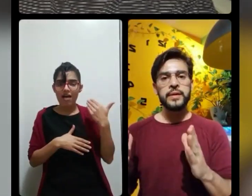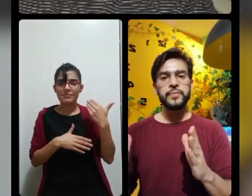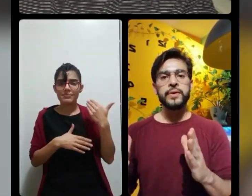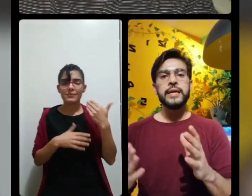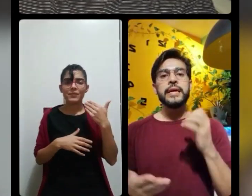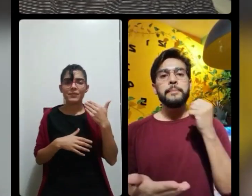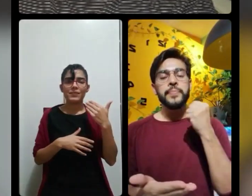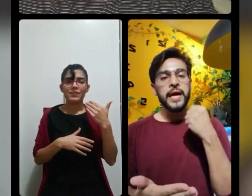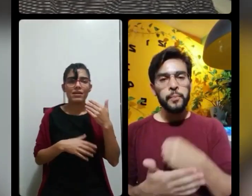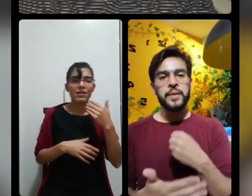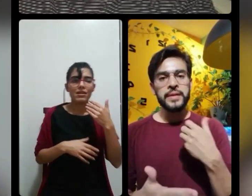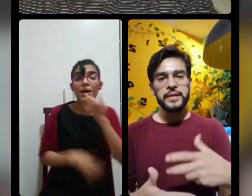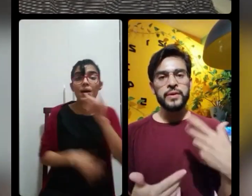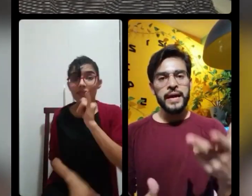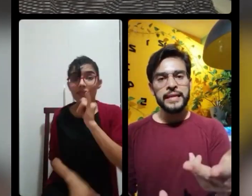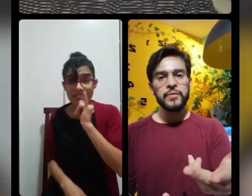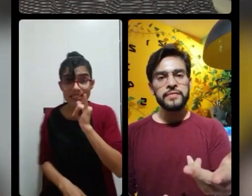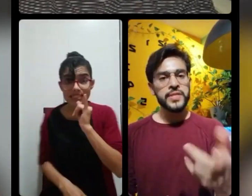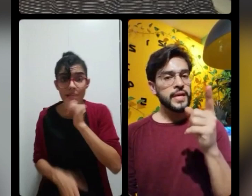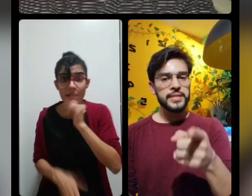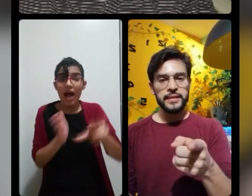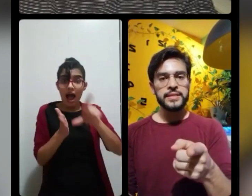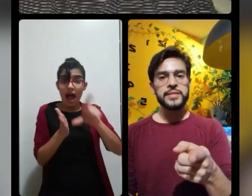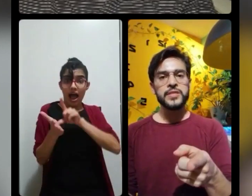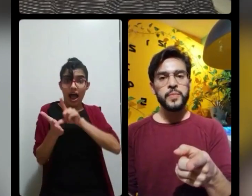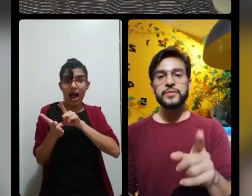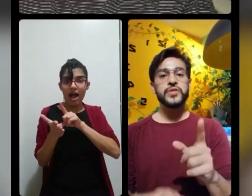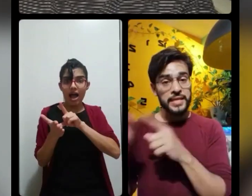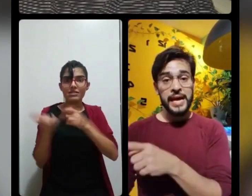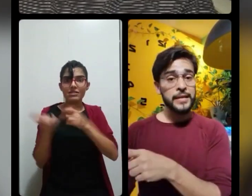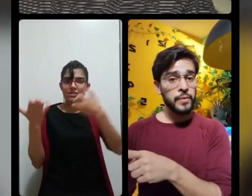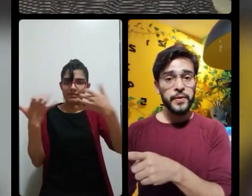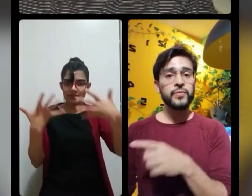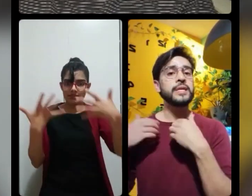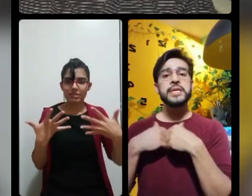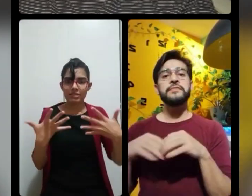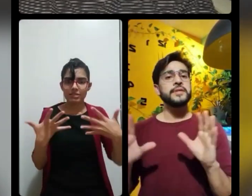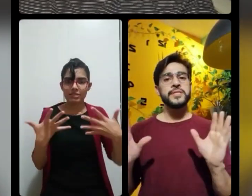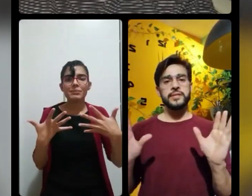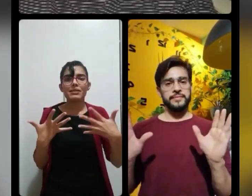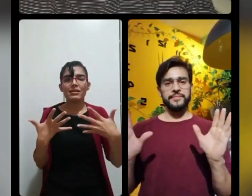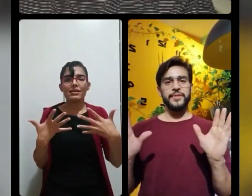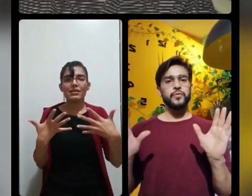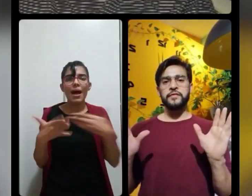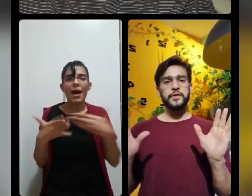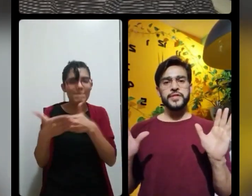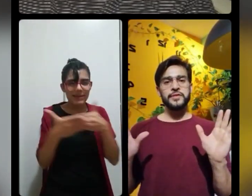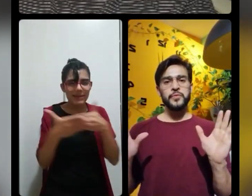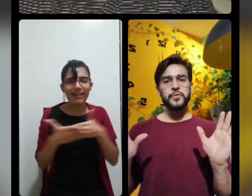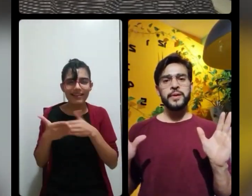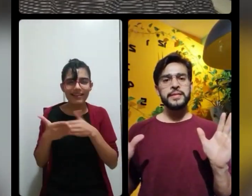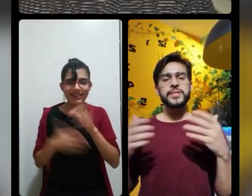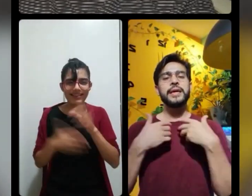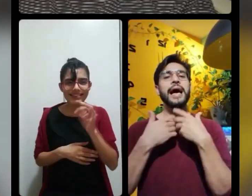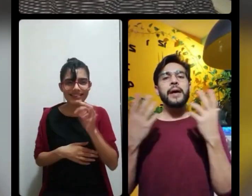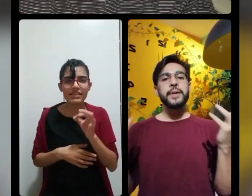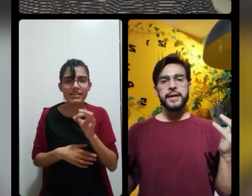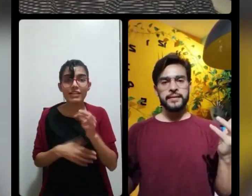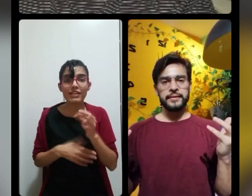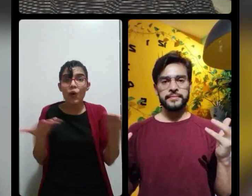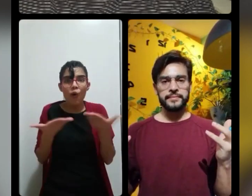muito tempo, não permitiu que a língua avançasse nesses aspectos, em que a língua portuguesa avança numa fruição muito